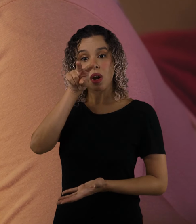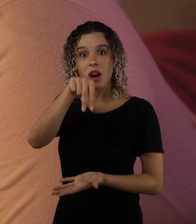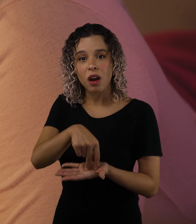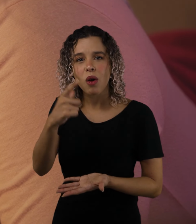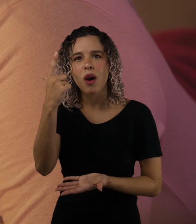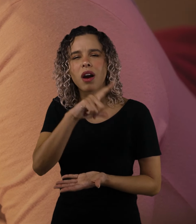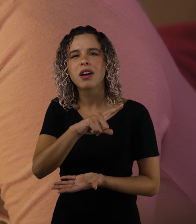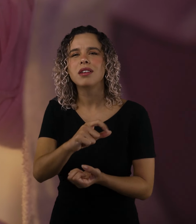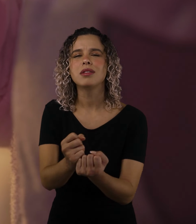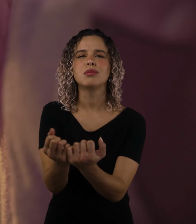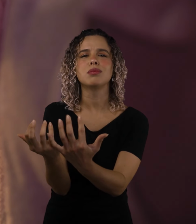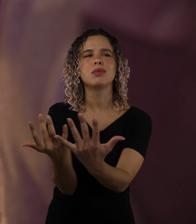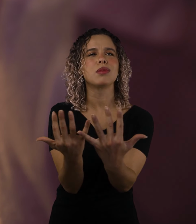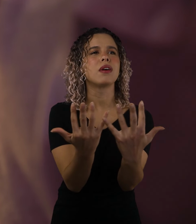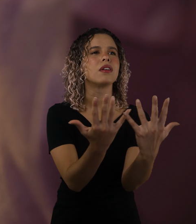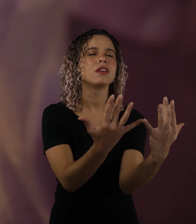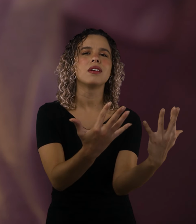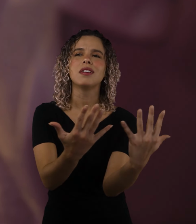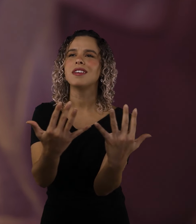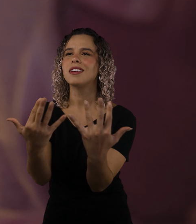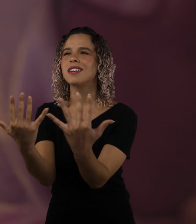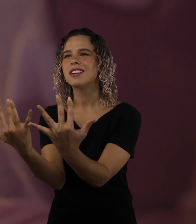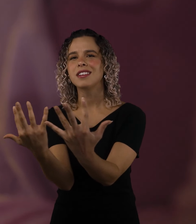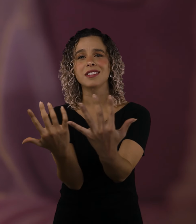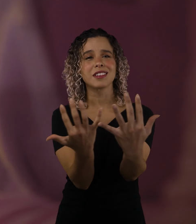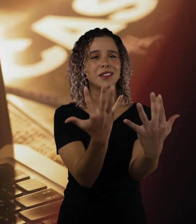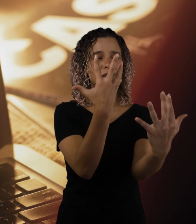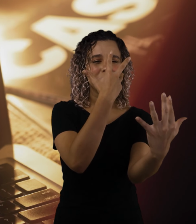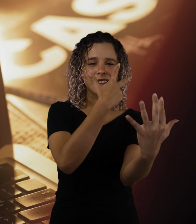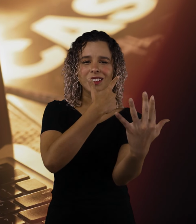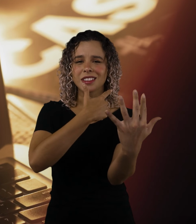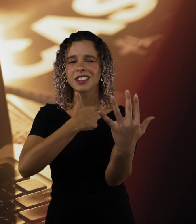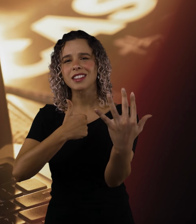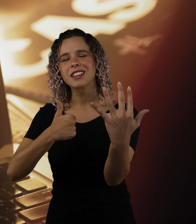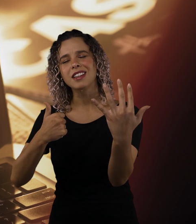lie just before me. Um rosário em minhas mãos. Where God's